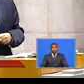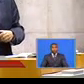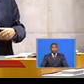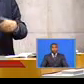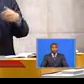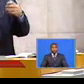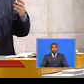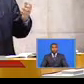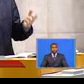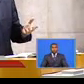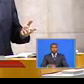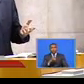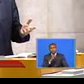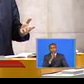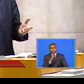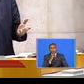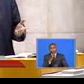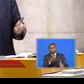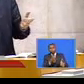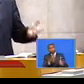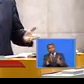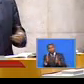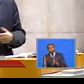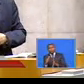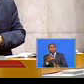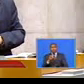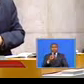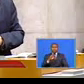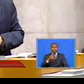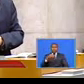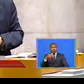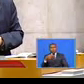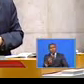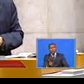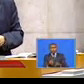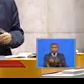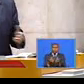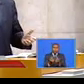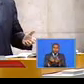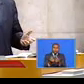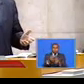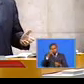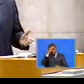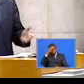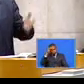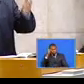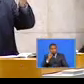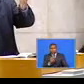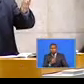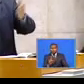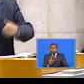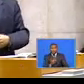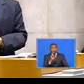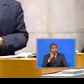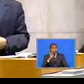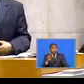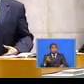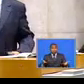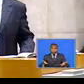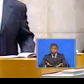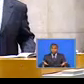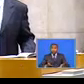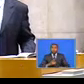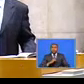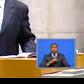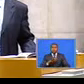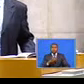não é por uma situação dramática das finanças municipais, muito pelo contrário. No dia de hoje, nós temos por